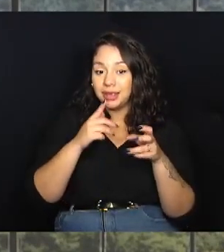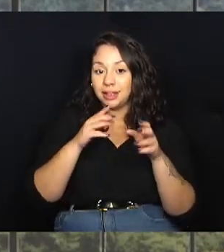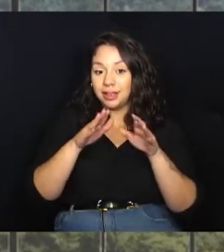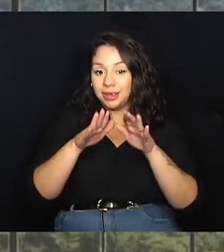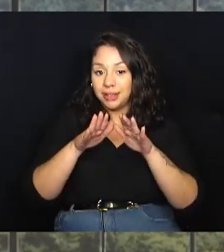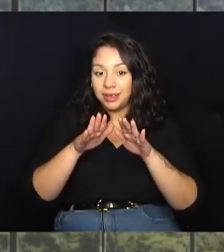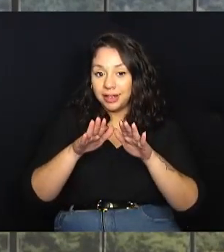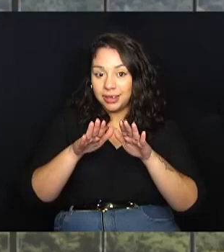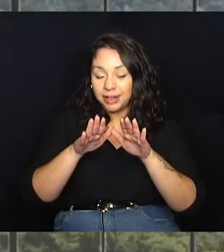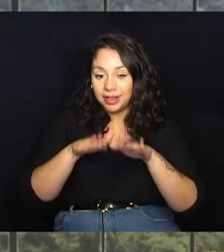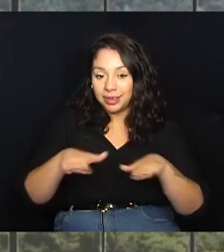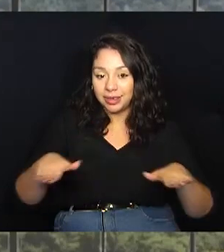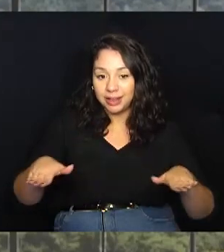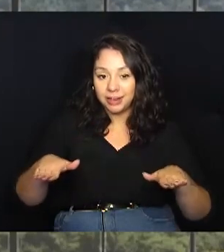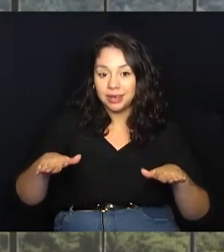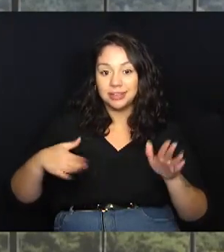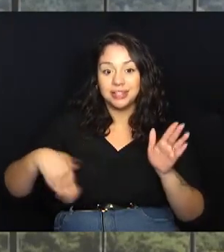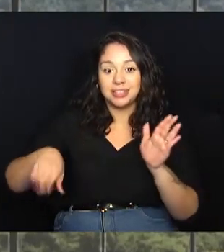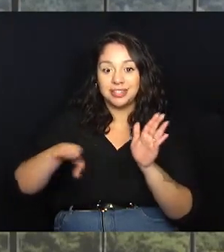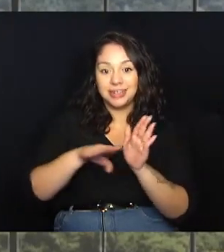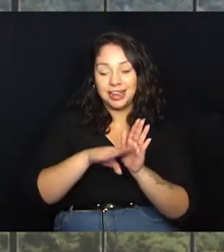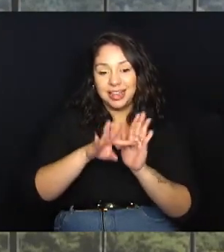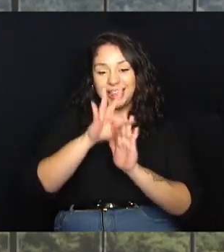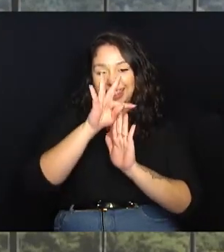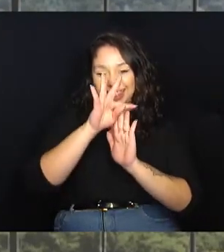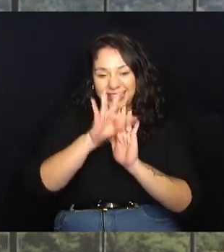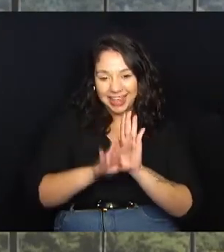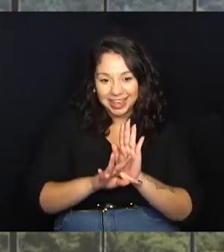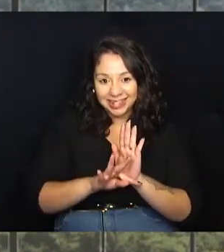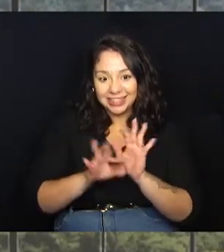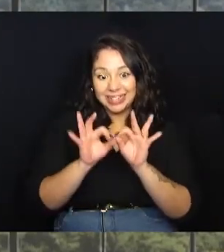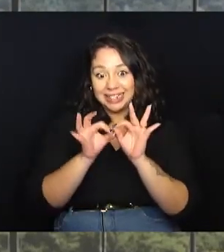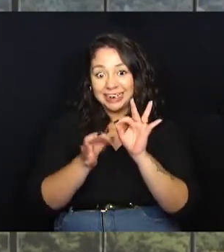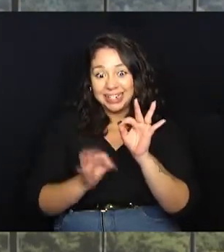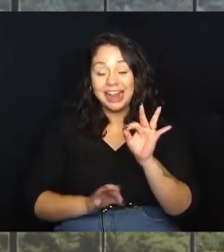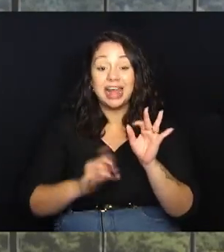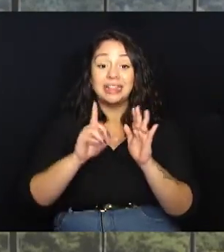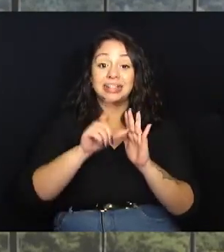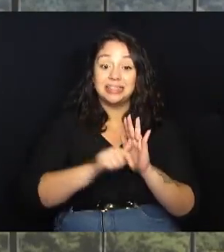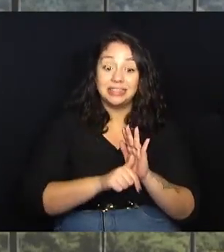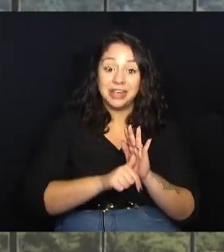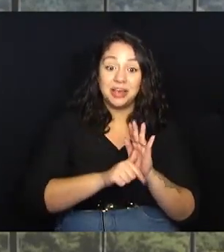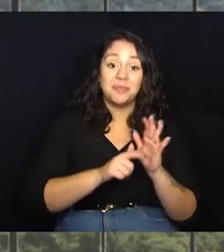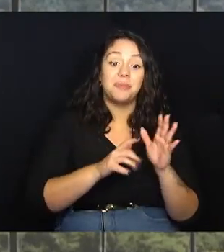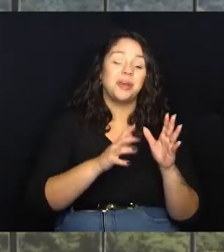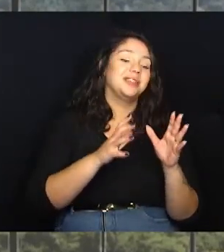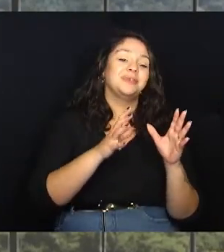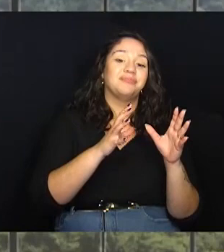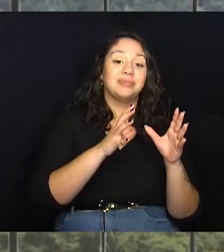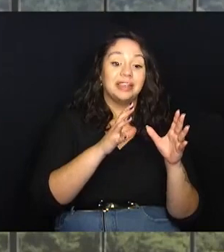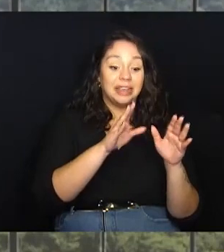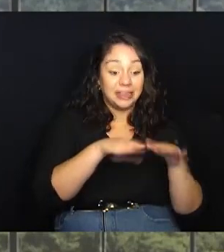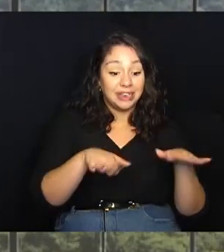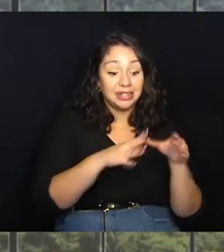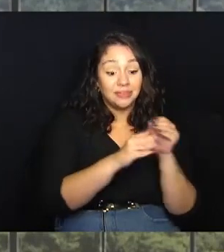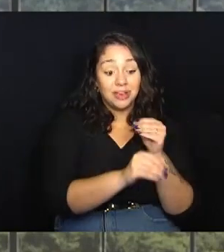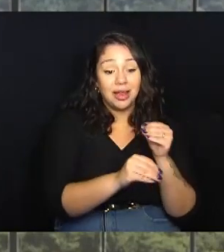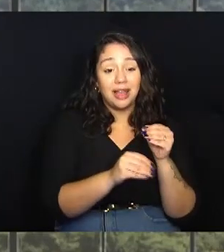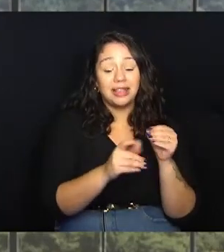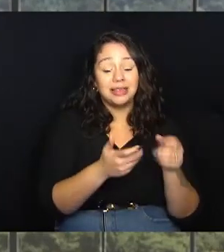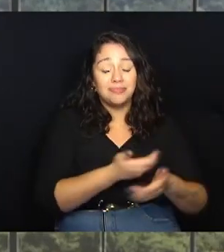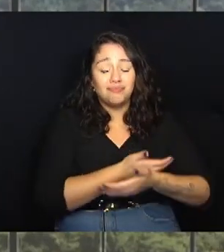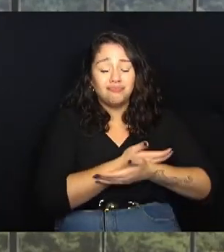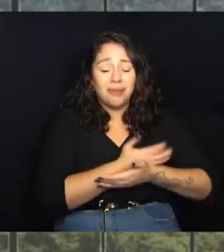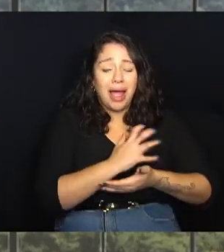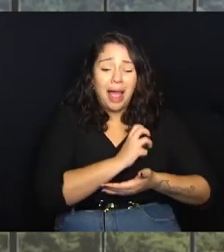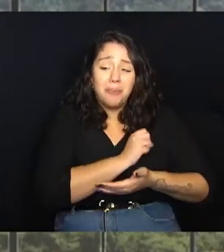faz um super textão. Quando a criança vai embora, ela faz outro, dizendo que aquele pacotinho de amor está indo embora, mas que deixou a